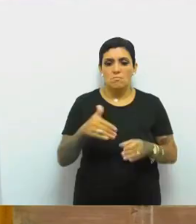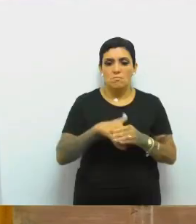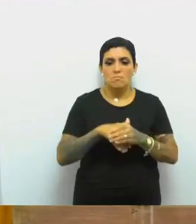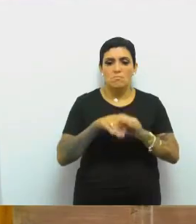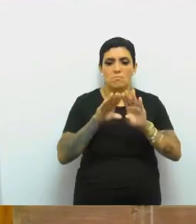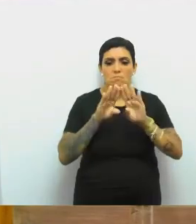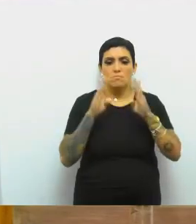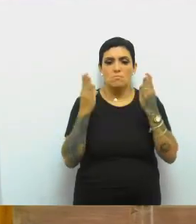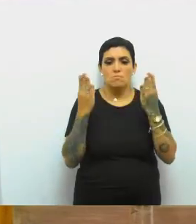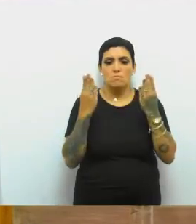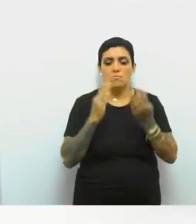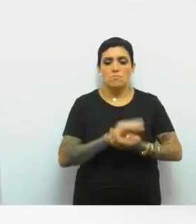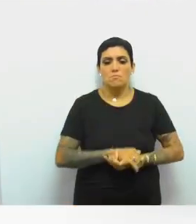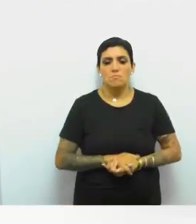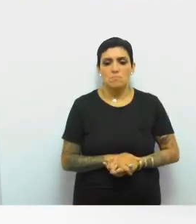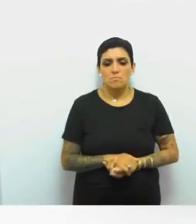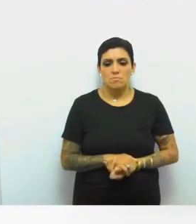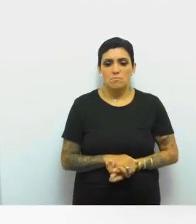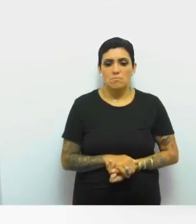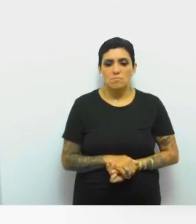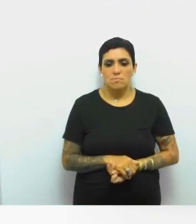aberta.